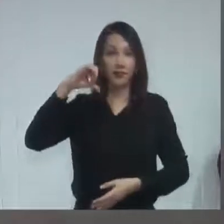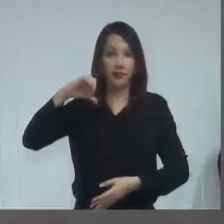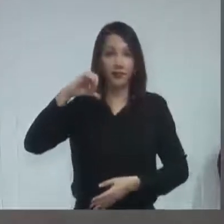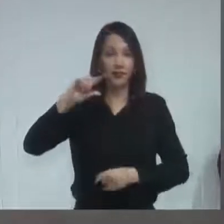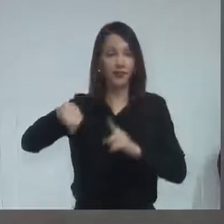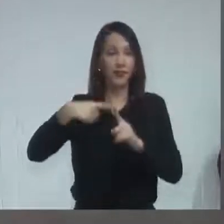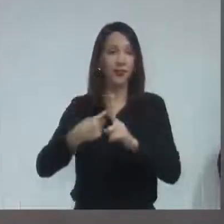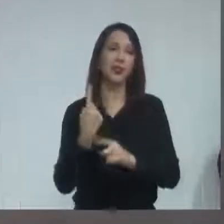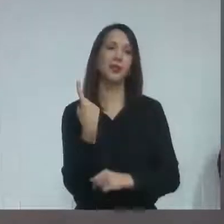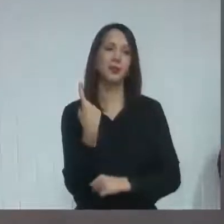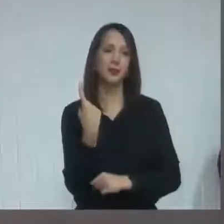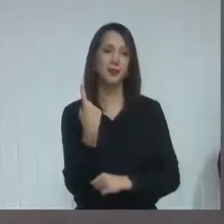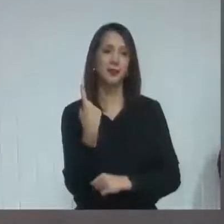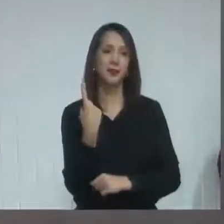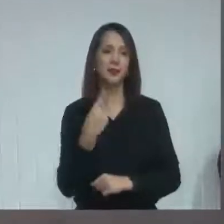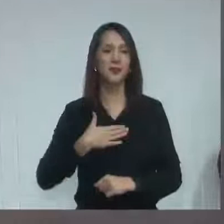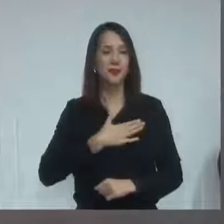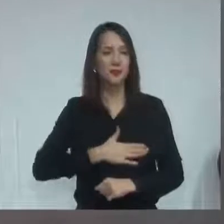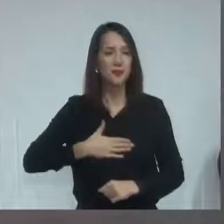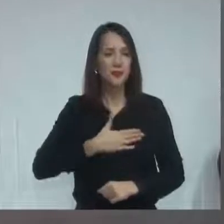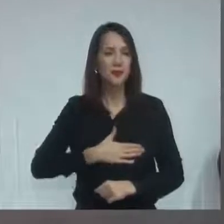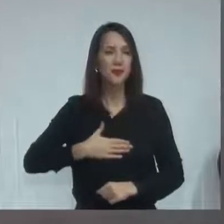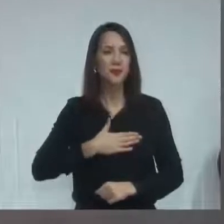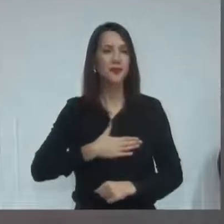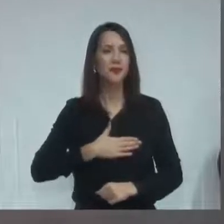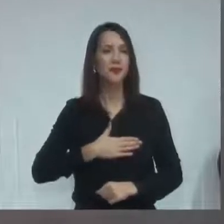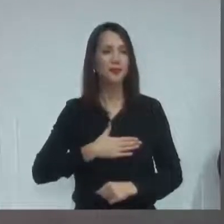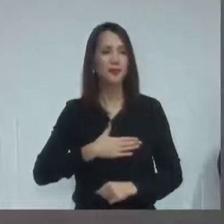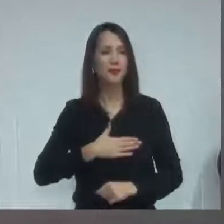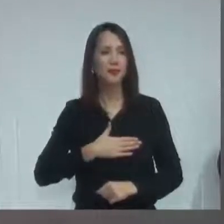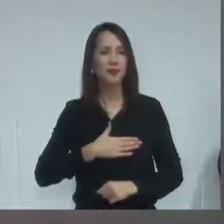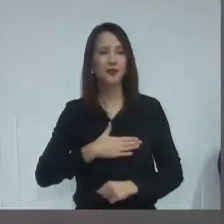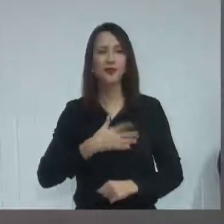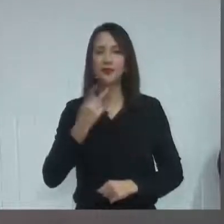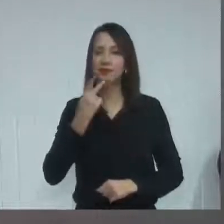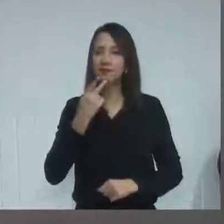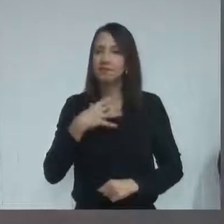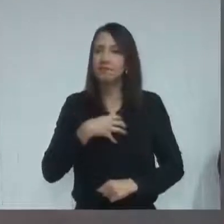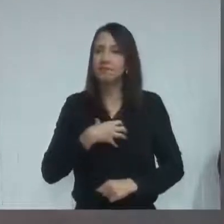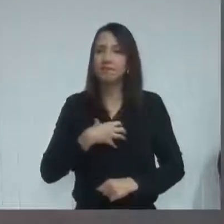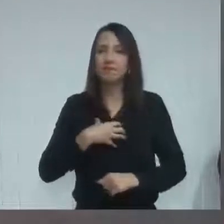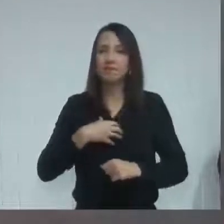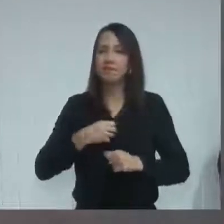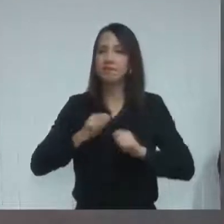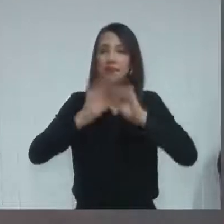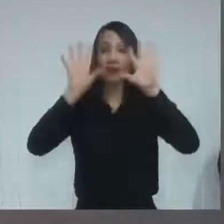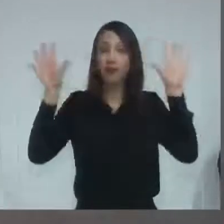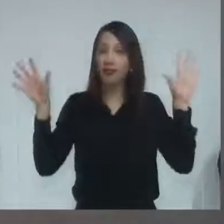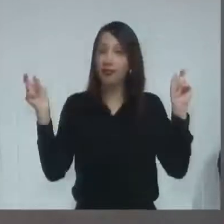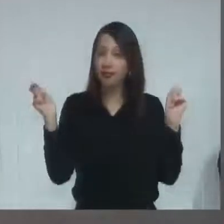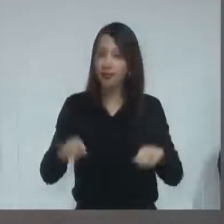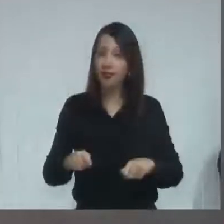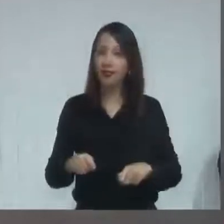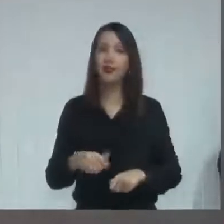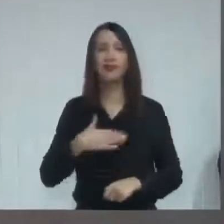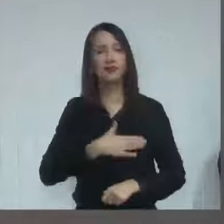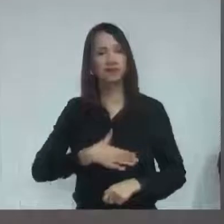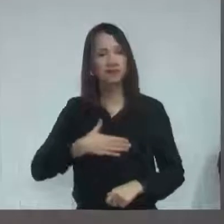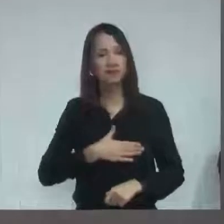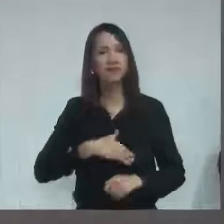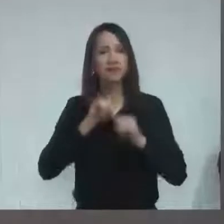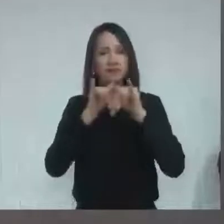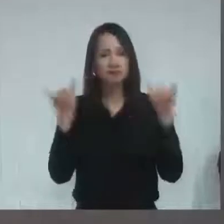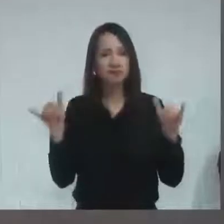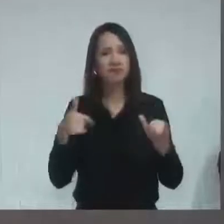mais um. Né? Então, eu queria colocar isso de uma forma mais clara possível. E quero aqui colocar também, eu falei